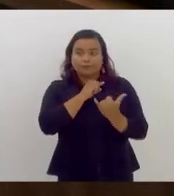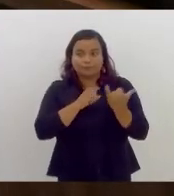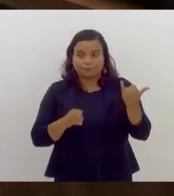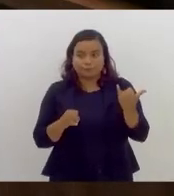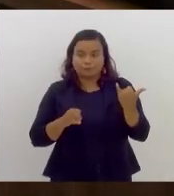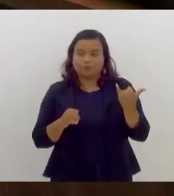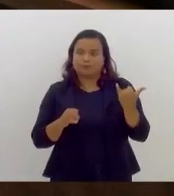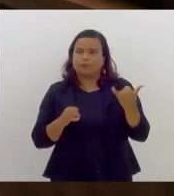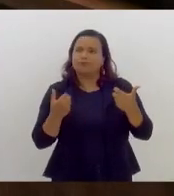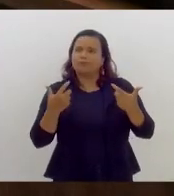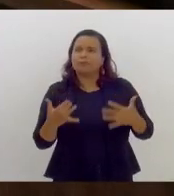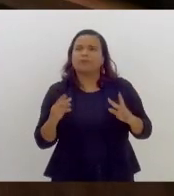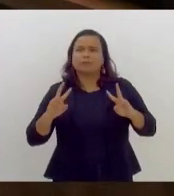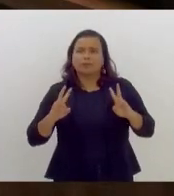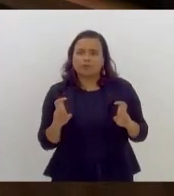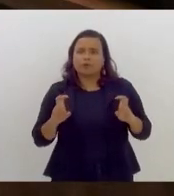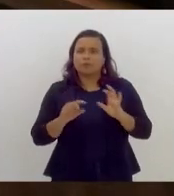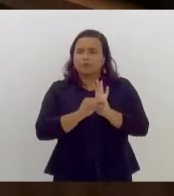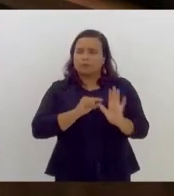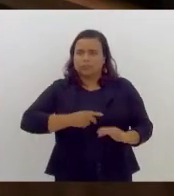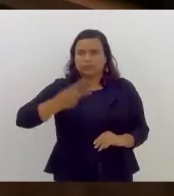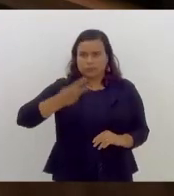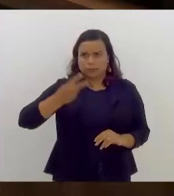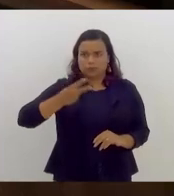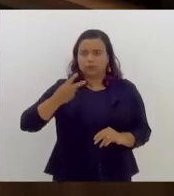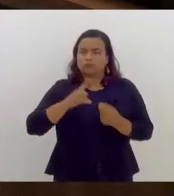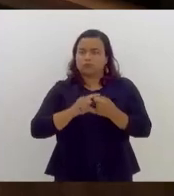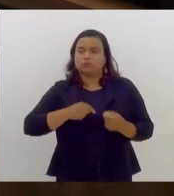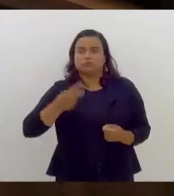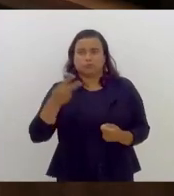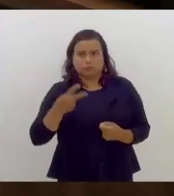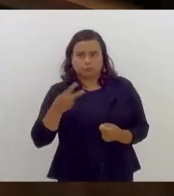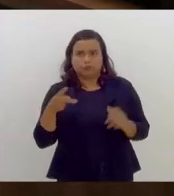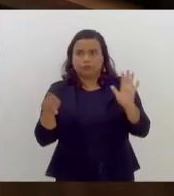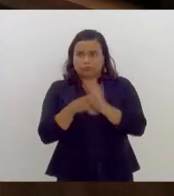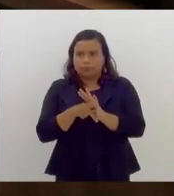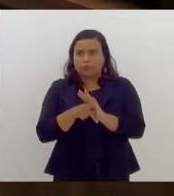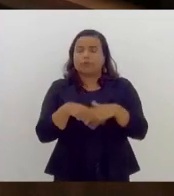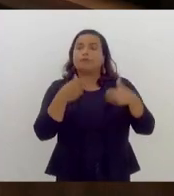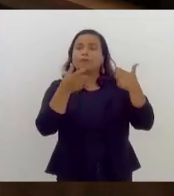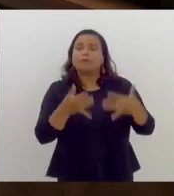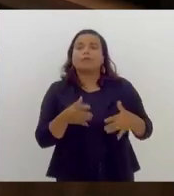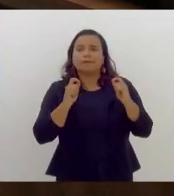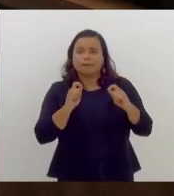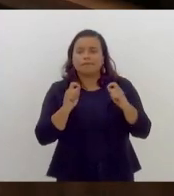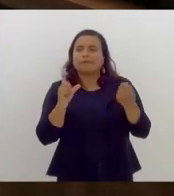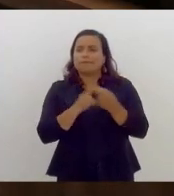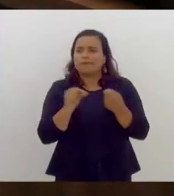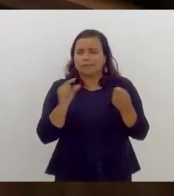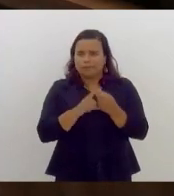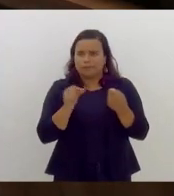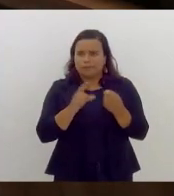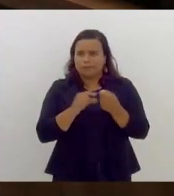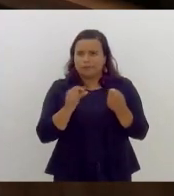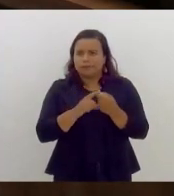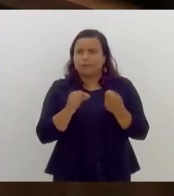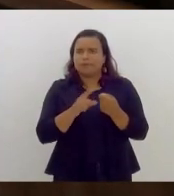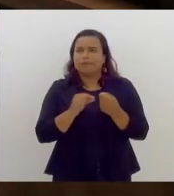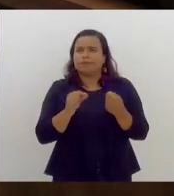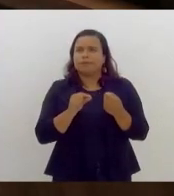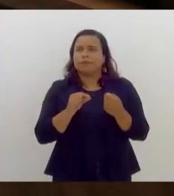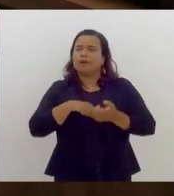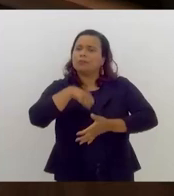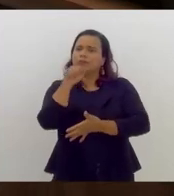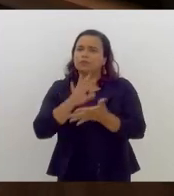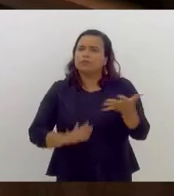que recai ao parágrafo 2º do artigo 2º diz o seguinte, o artigo 2º. As